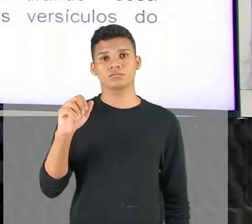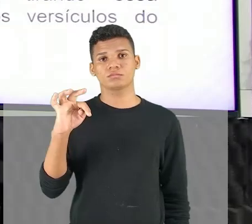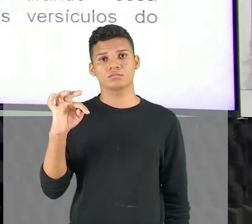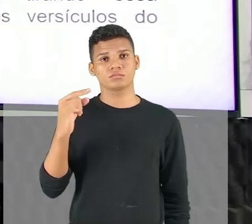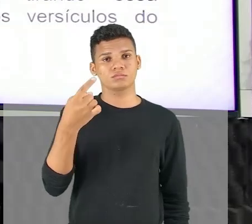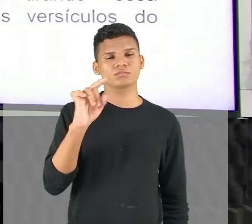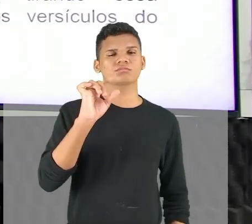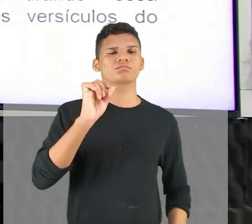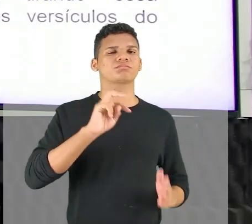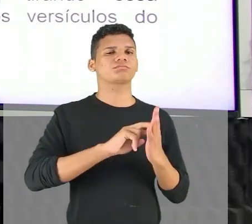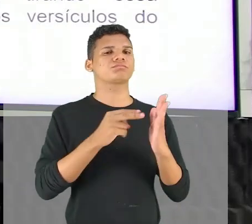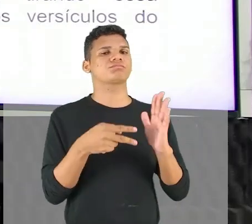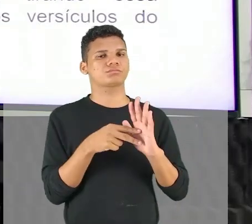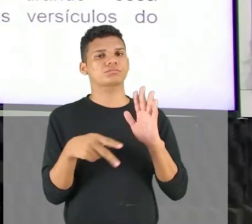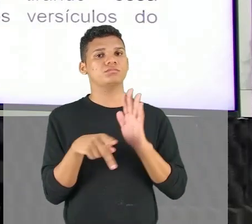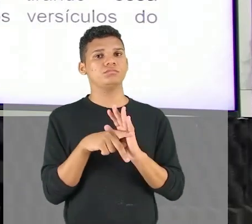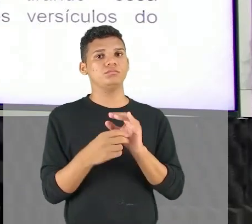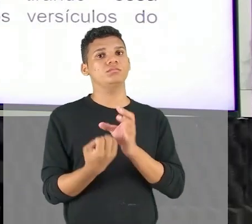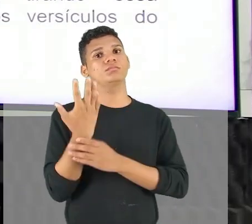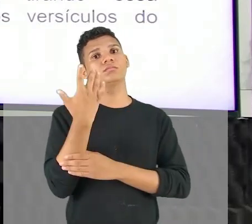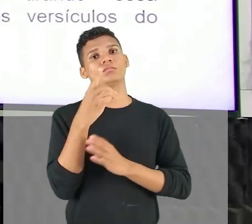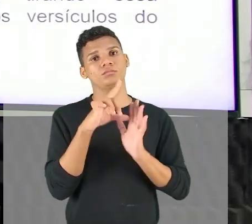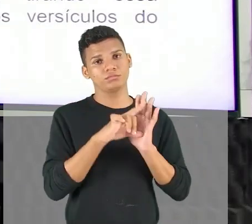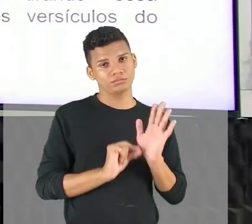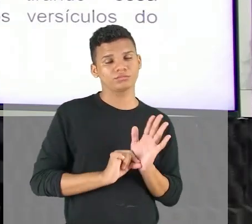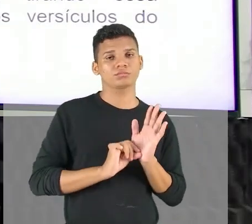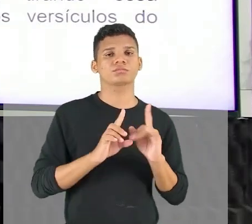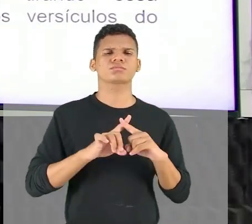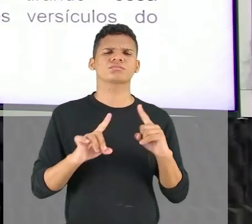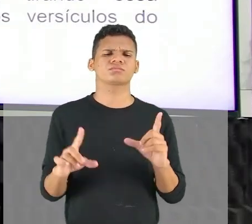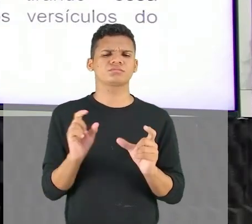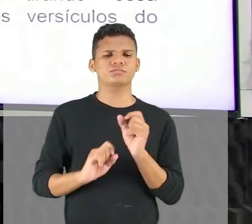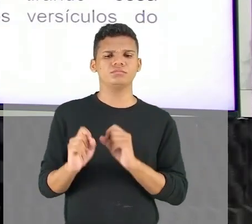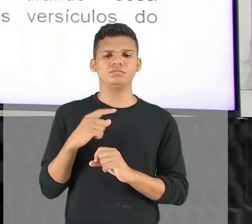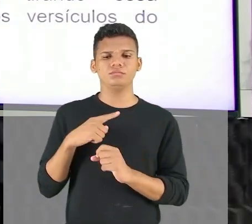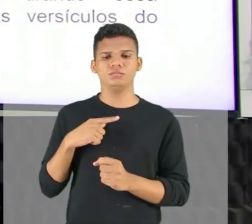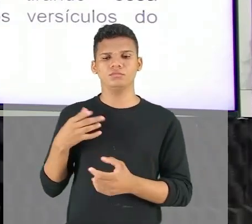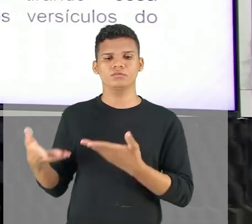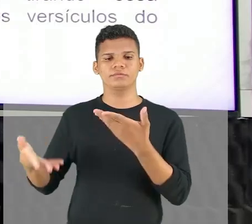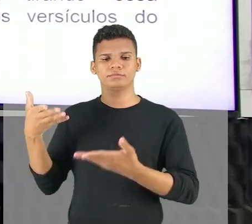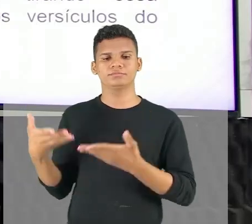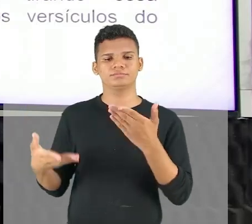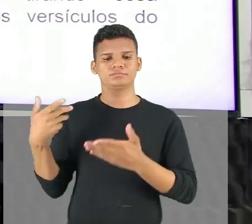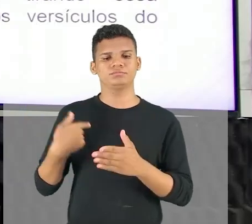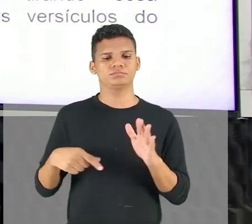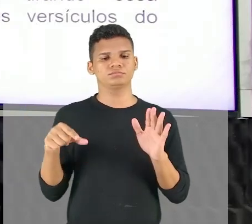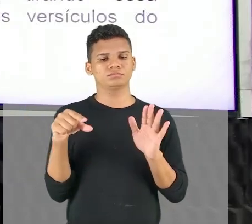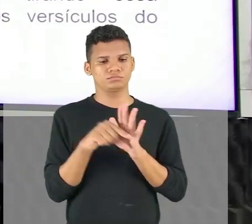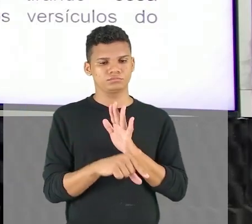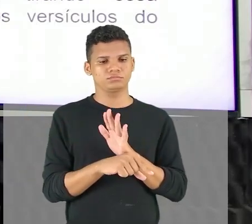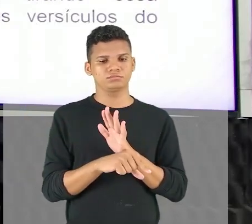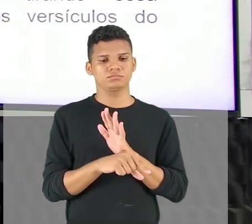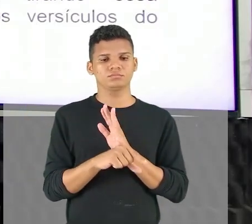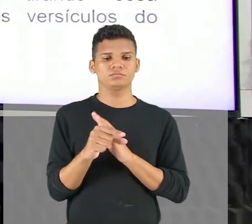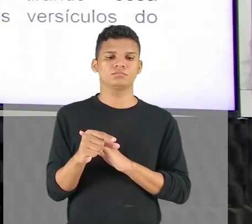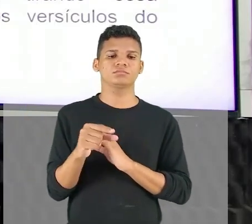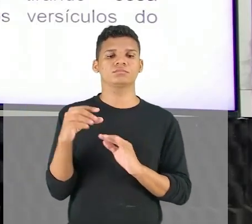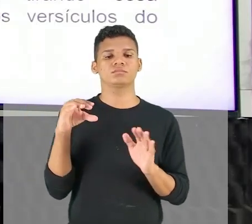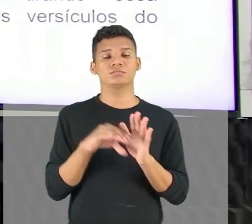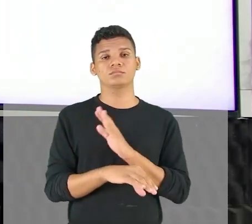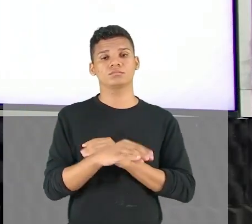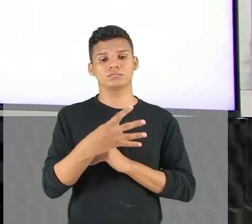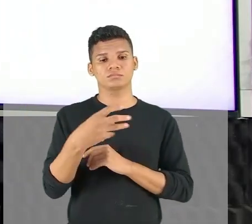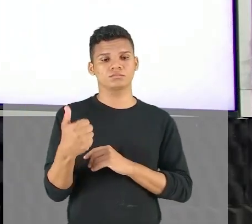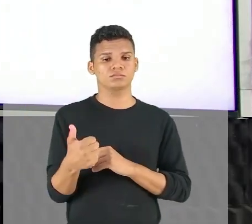dele, e ele vai fazer essa comparação. Tirando essa comparação dos dois últimos versículos do capítulo 41 de Jó,